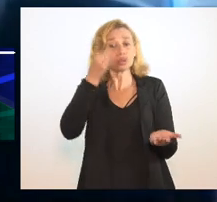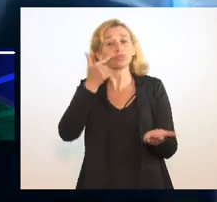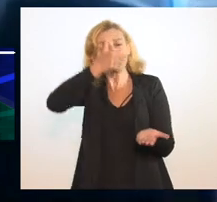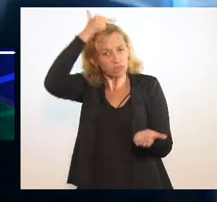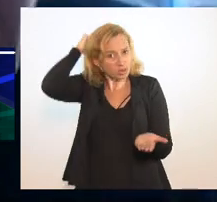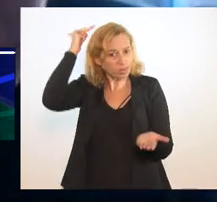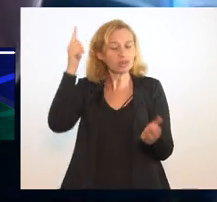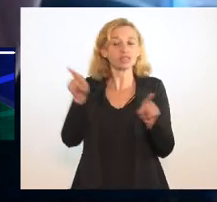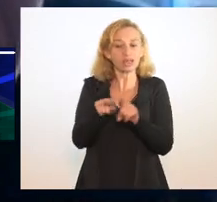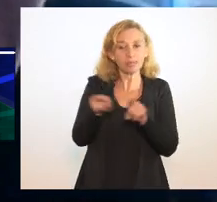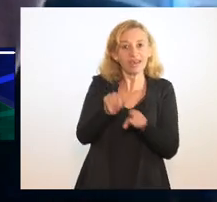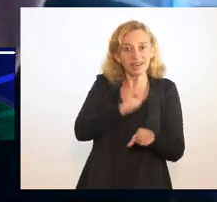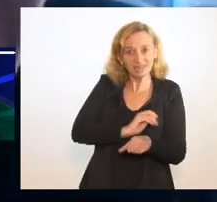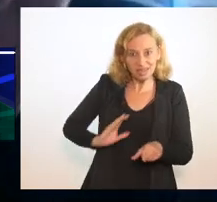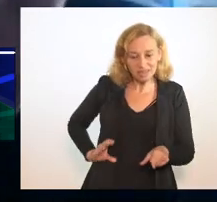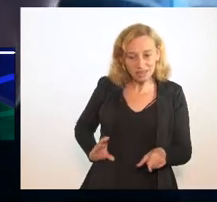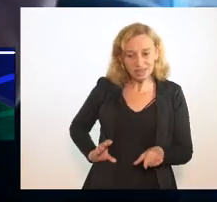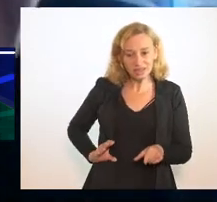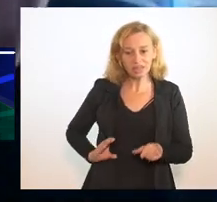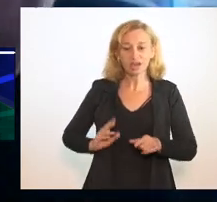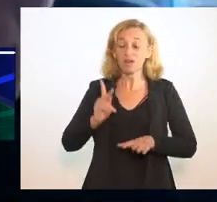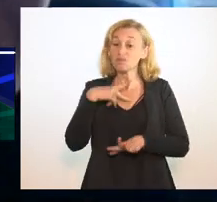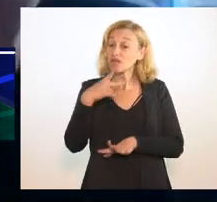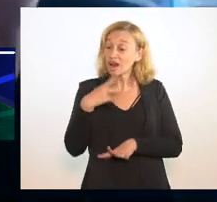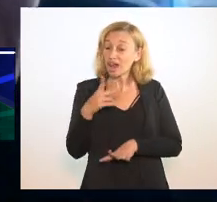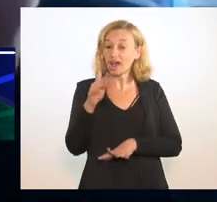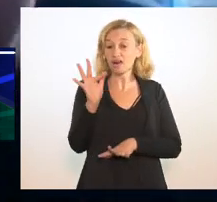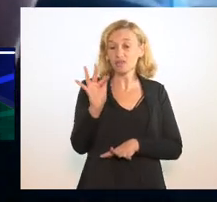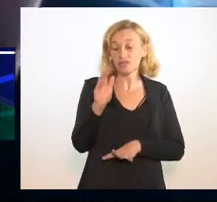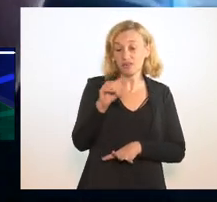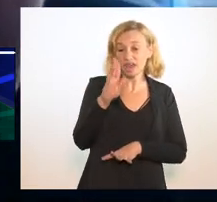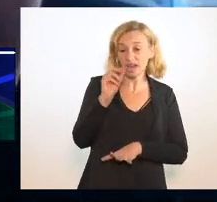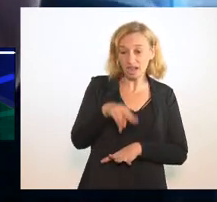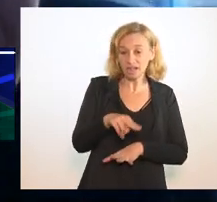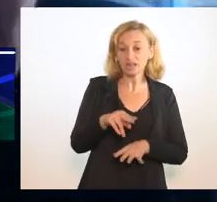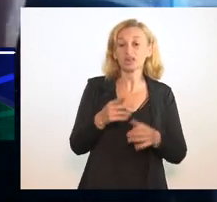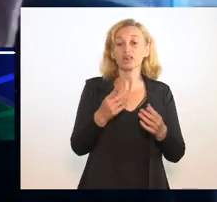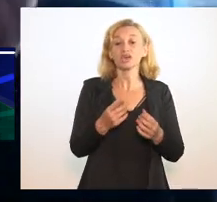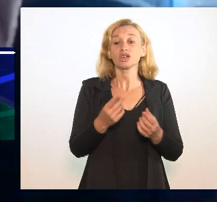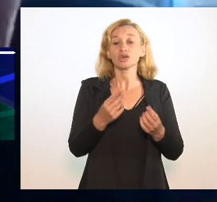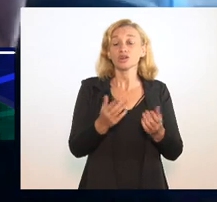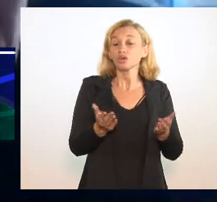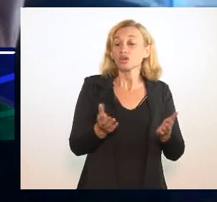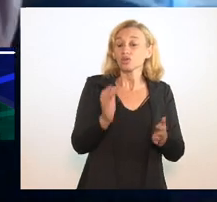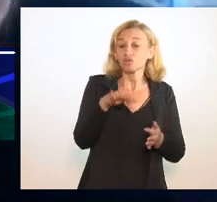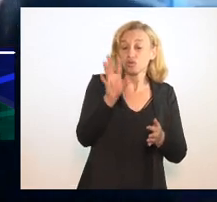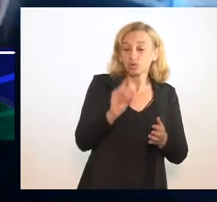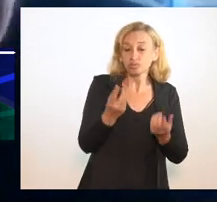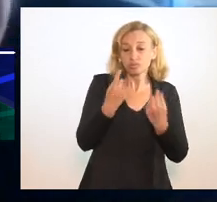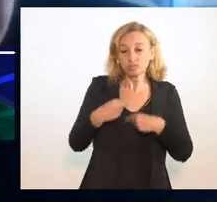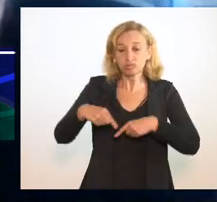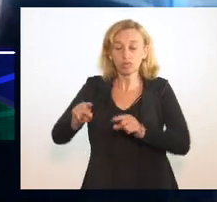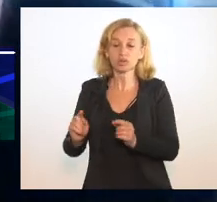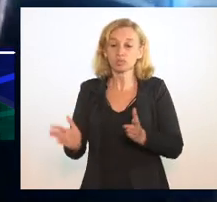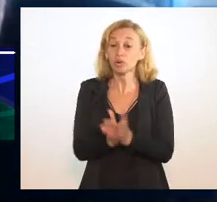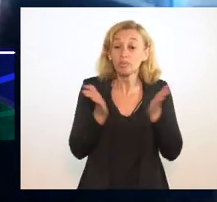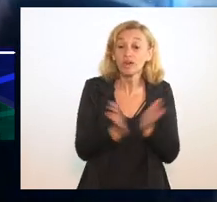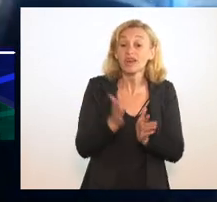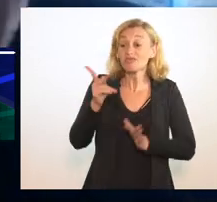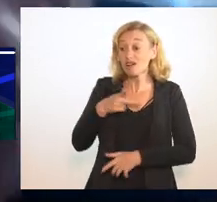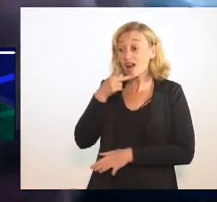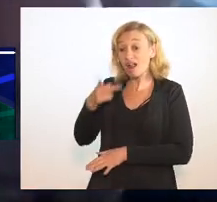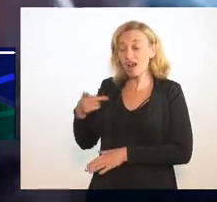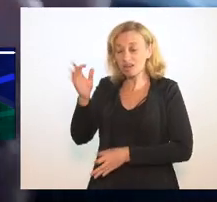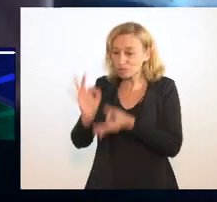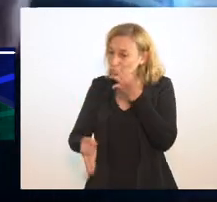o deputado André, ao se referirem ao Fundo de Combate à Pobreza, falaram com justiça e